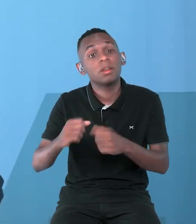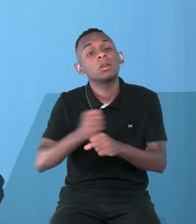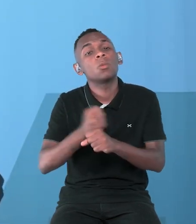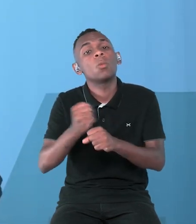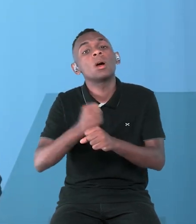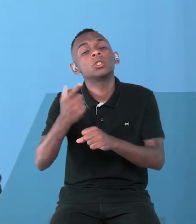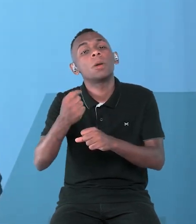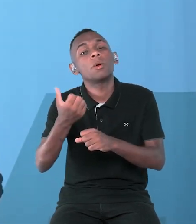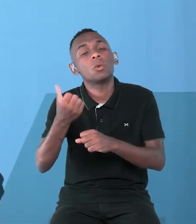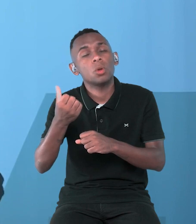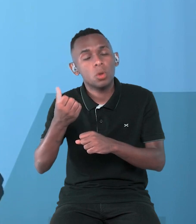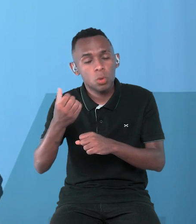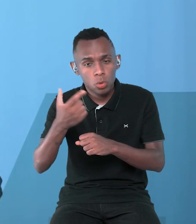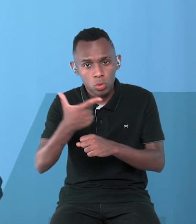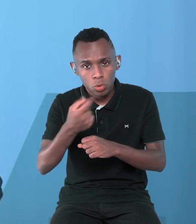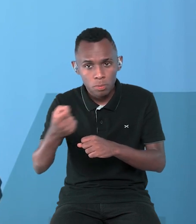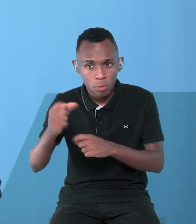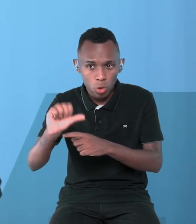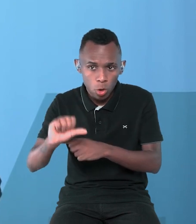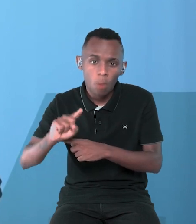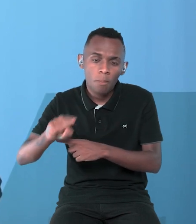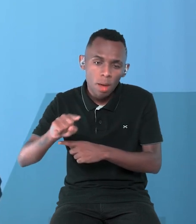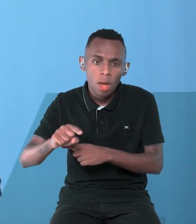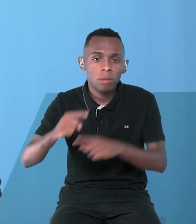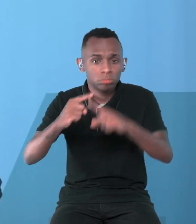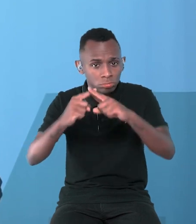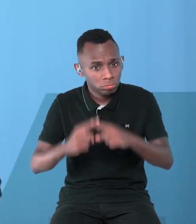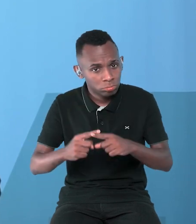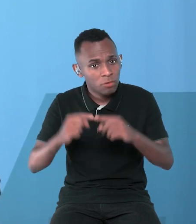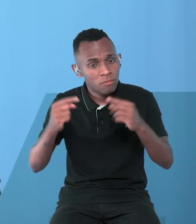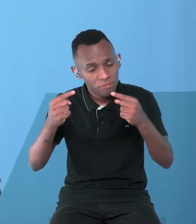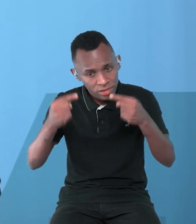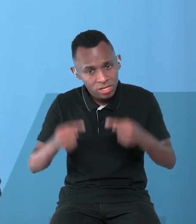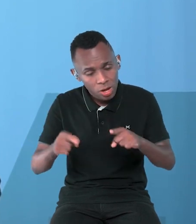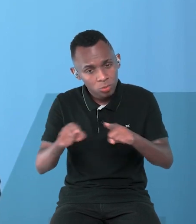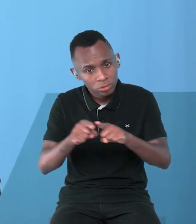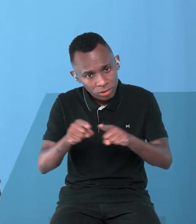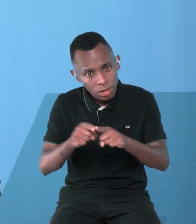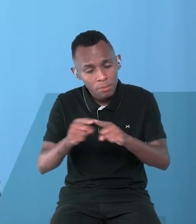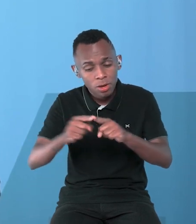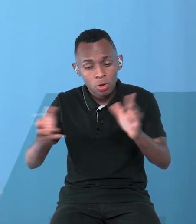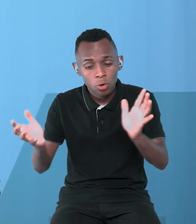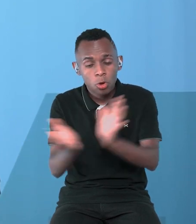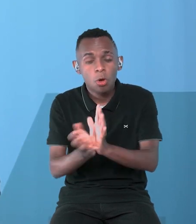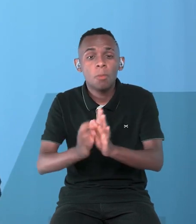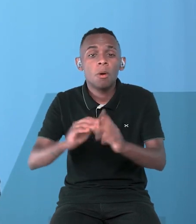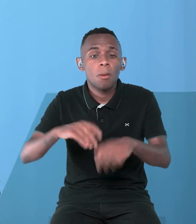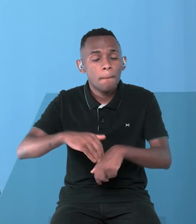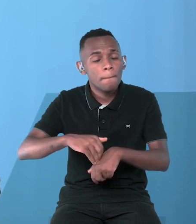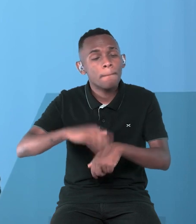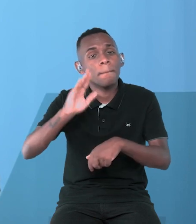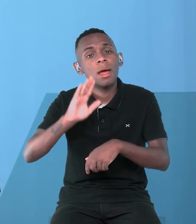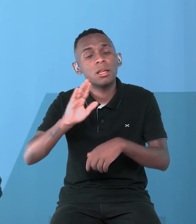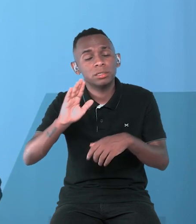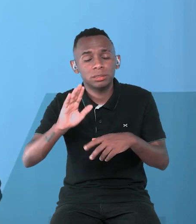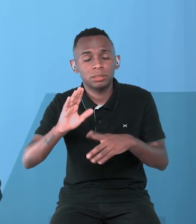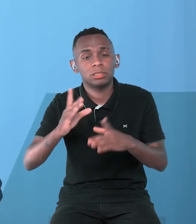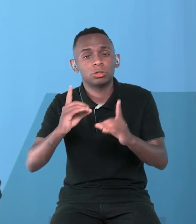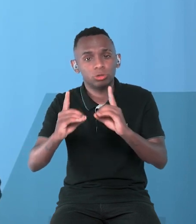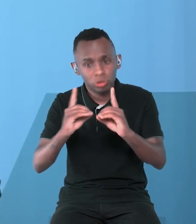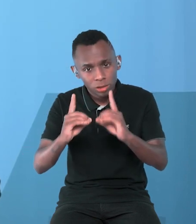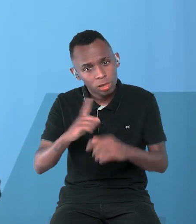2009 foi finalista do mesmo Prêmio Jabuti na categoria Melhor Paradidático. Possui